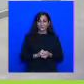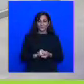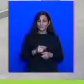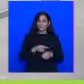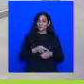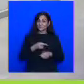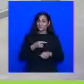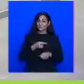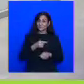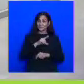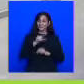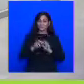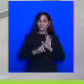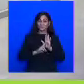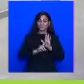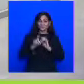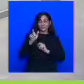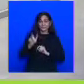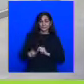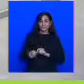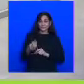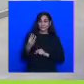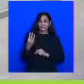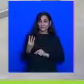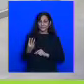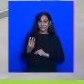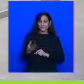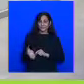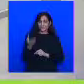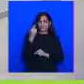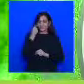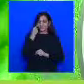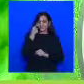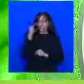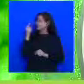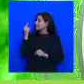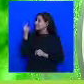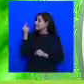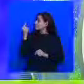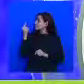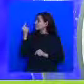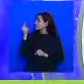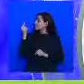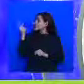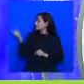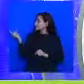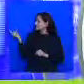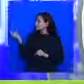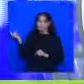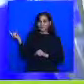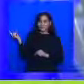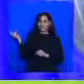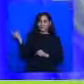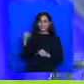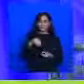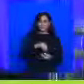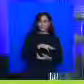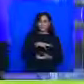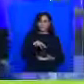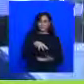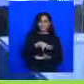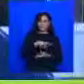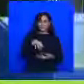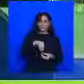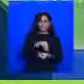E agora, sortearemos o número correspondente à coluna número 3. Bola posicionada, valendo.